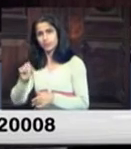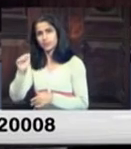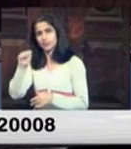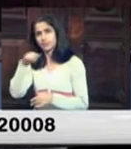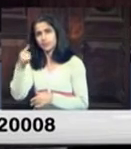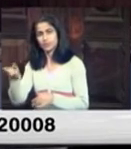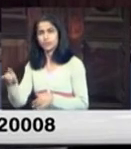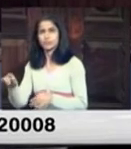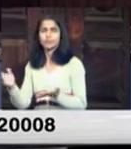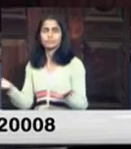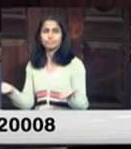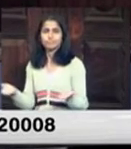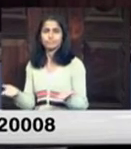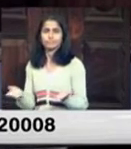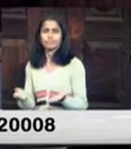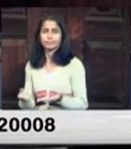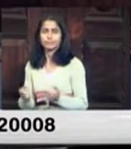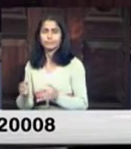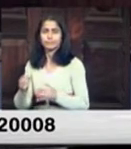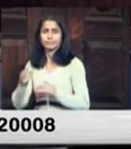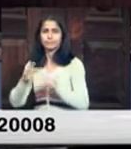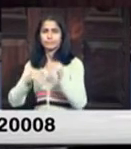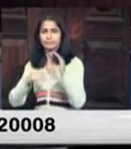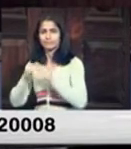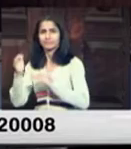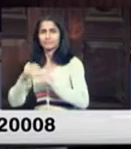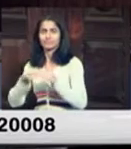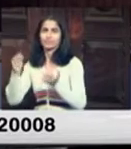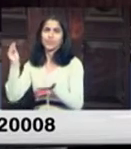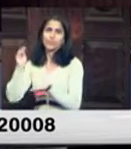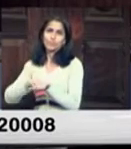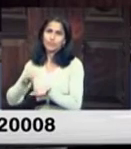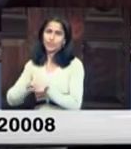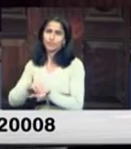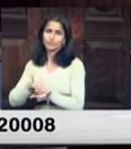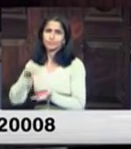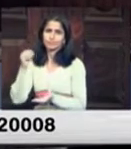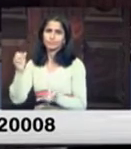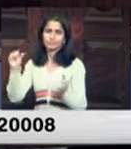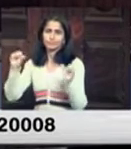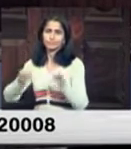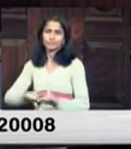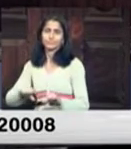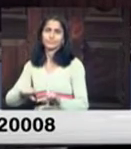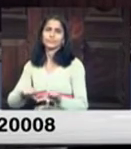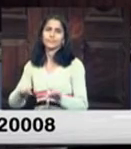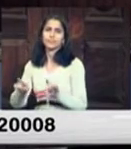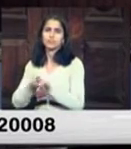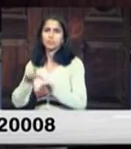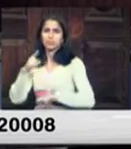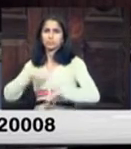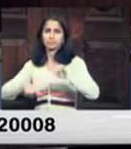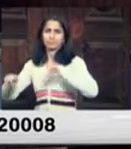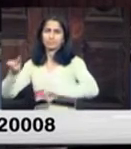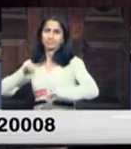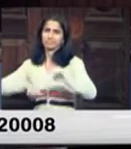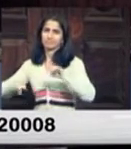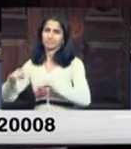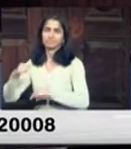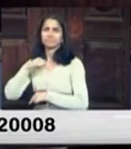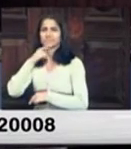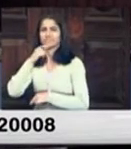característica impressionante, para além da incompetência gerencial, a inapetência para a gestão, demonstra